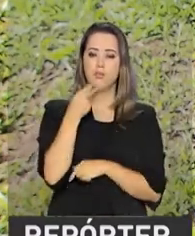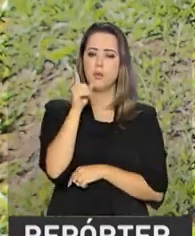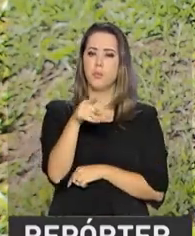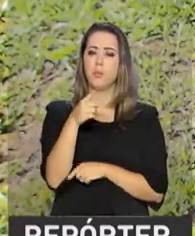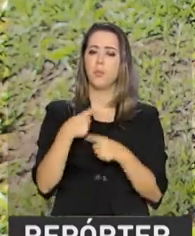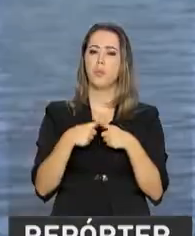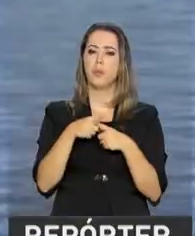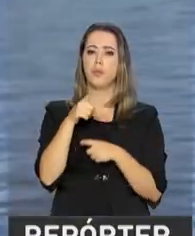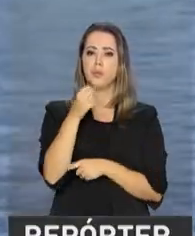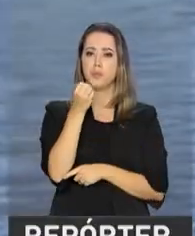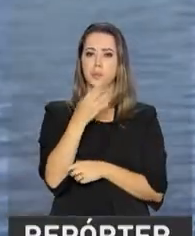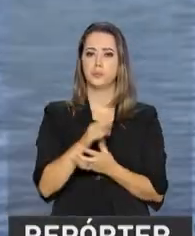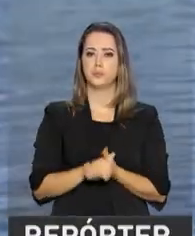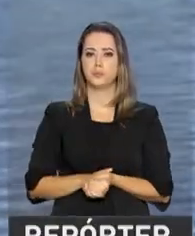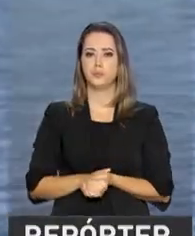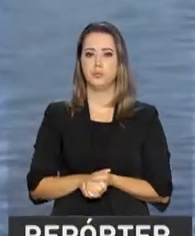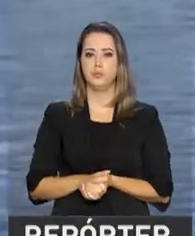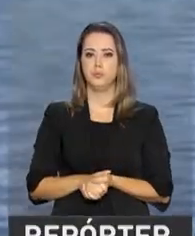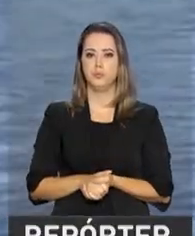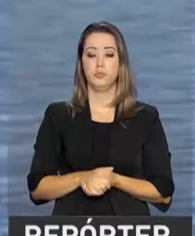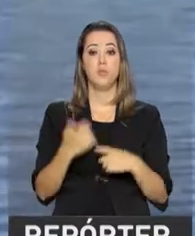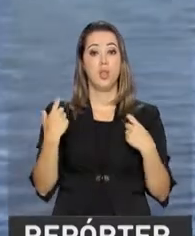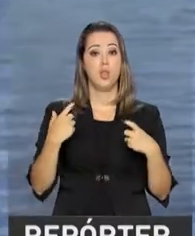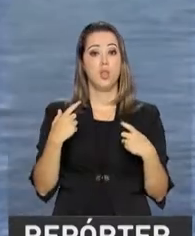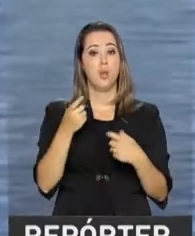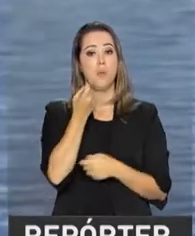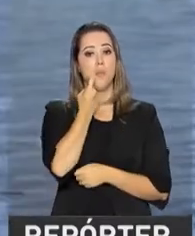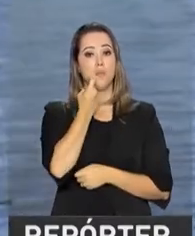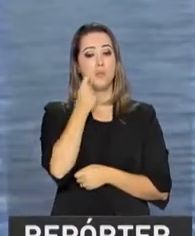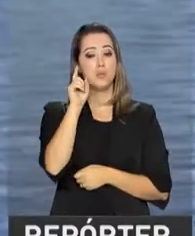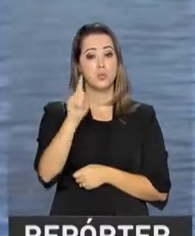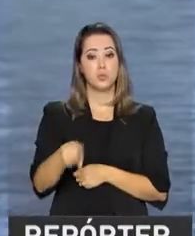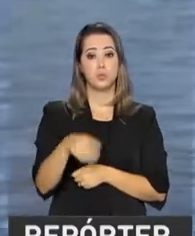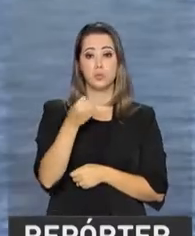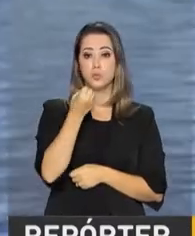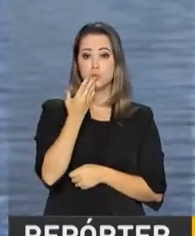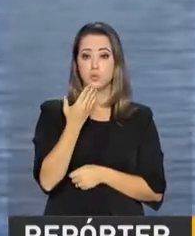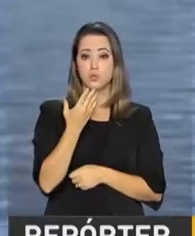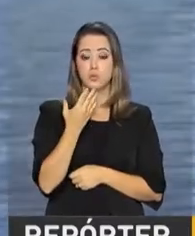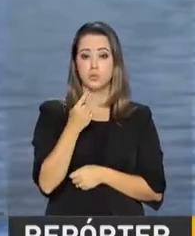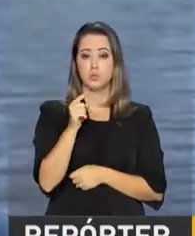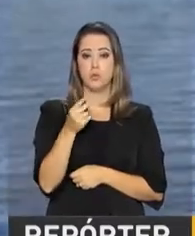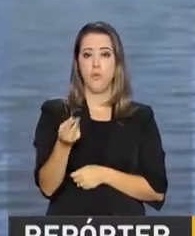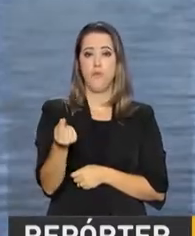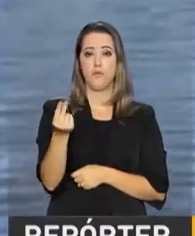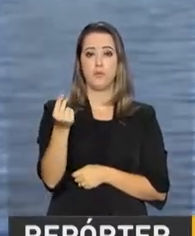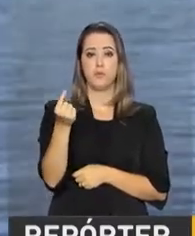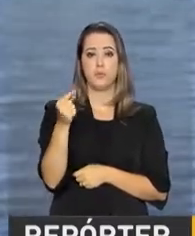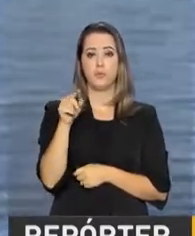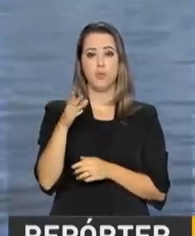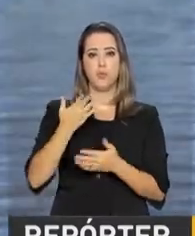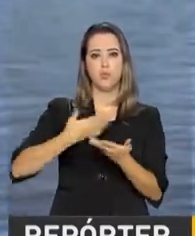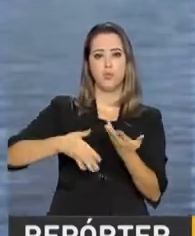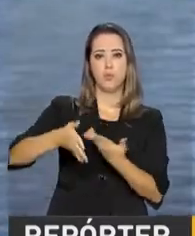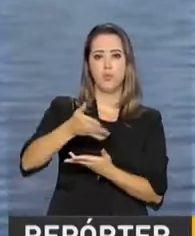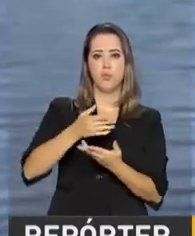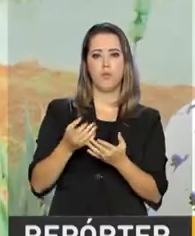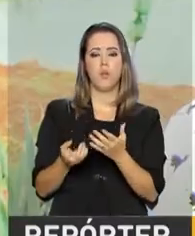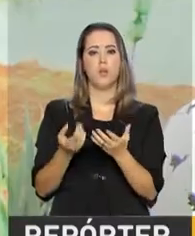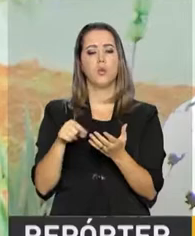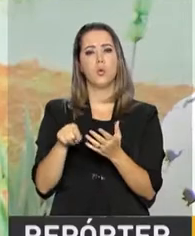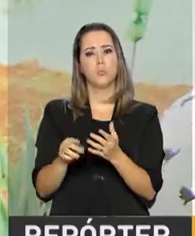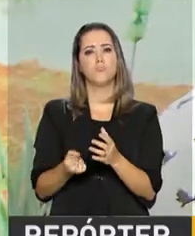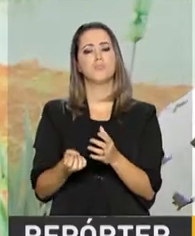essa espécie é um peixe bastante viável a o custo dele do mano e manuseio de